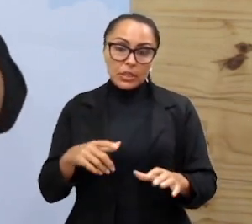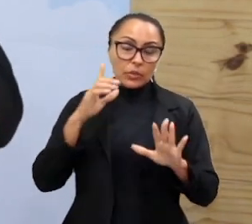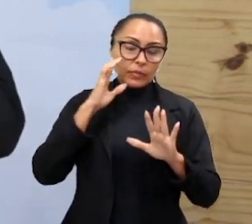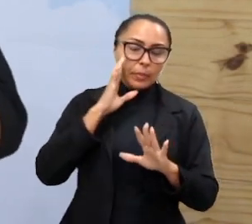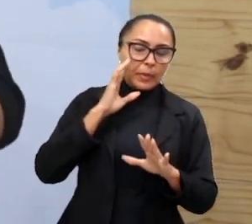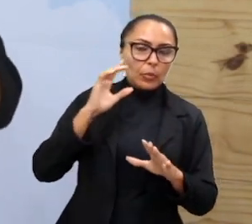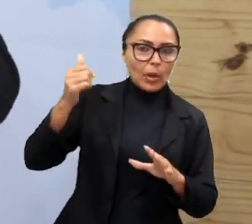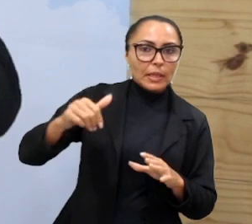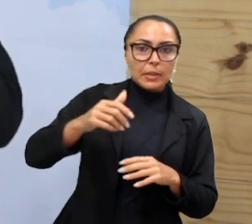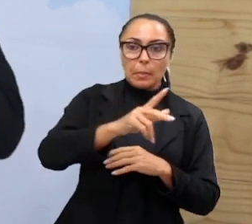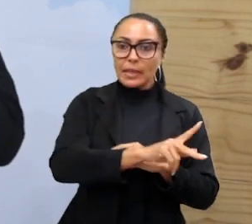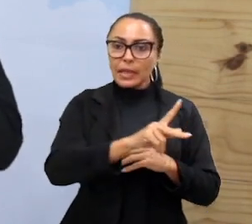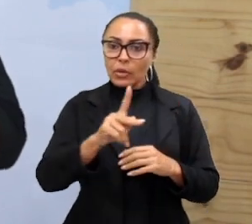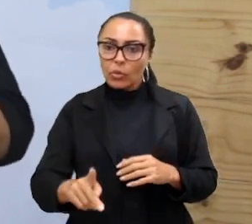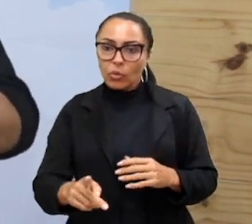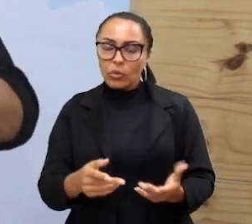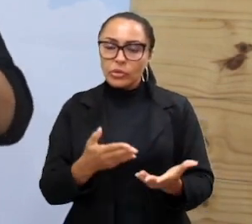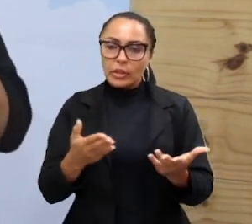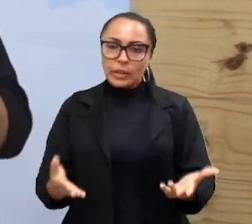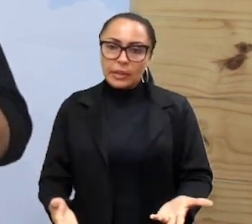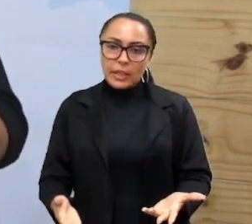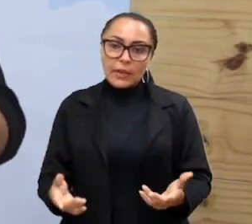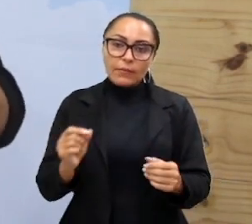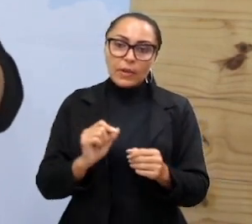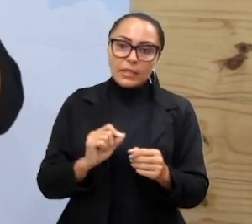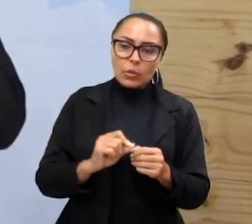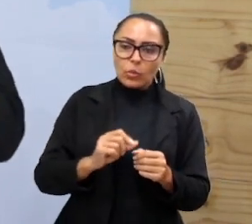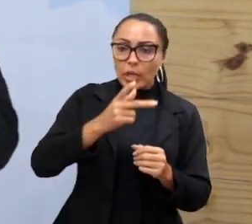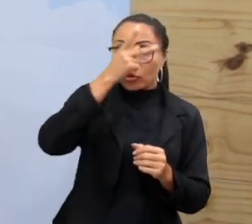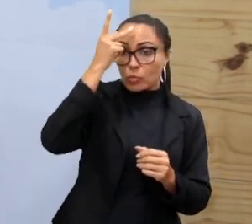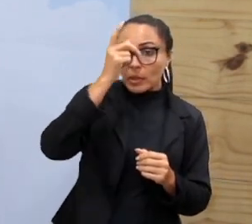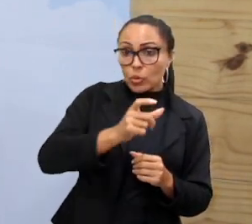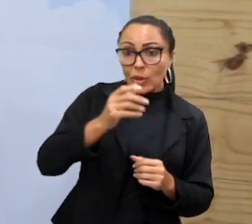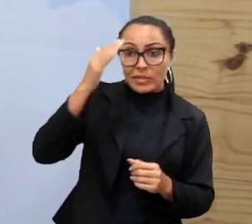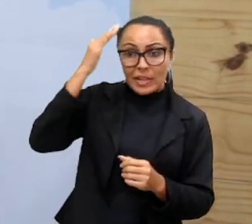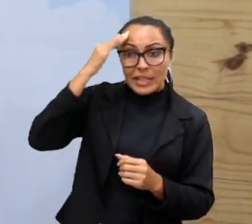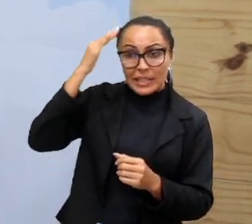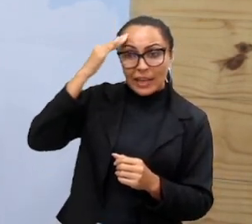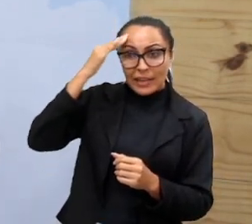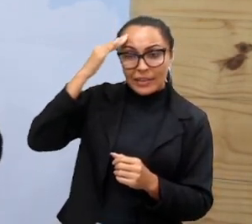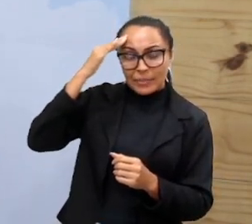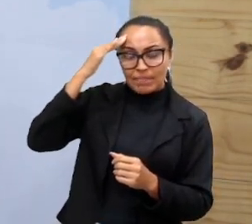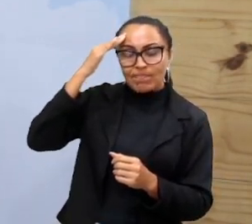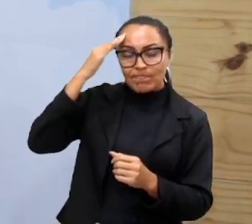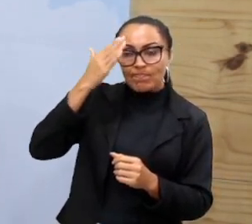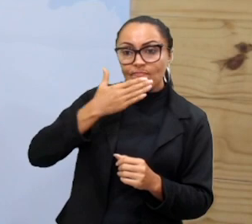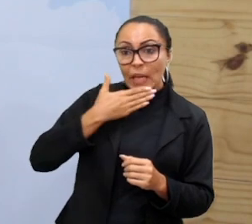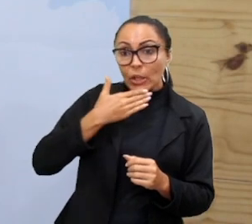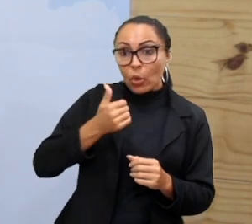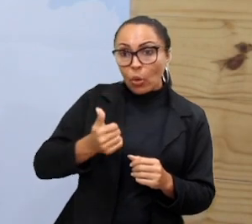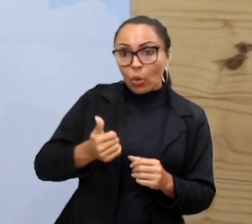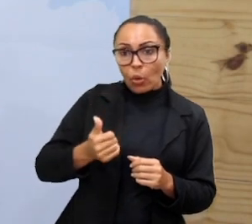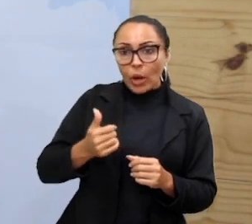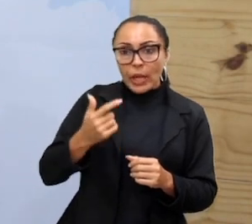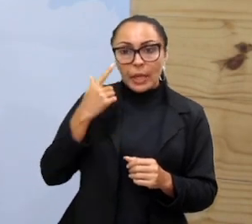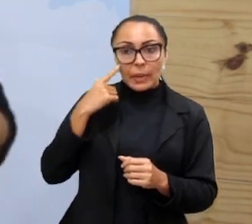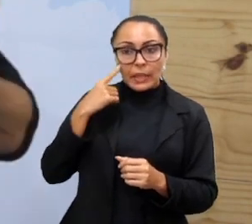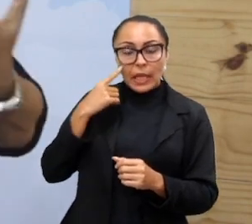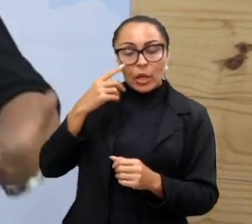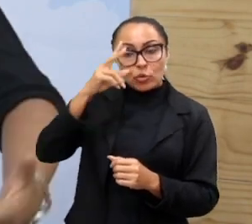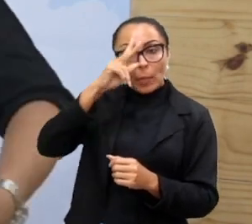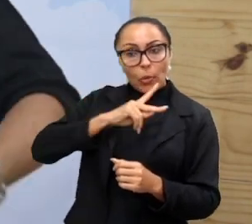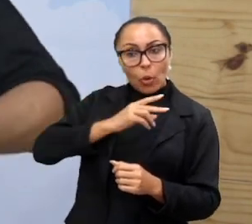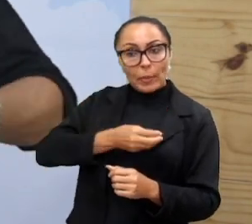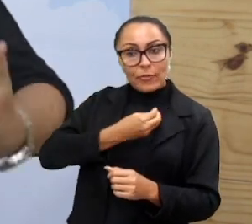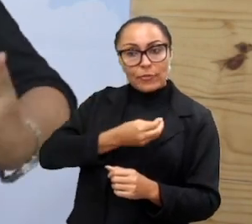um instrumento capaz de fazer com que as pessoas entendam criticamente, mas tragam isso para a sua vida como